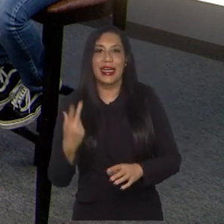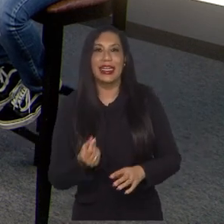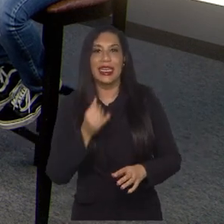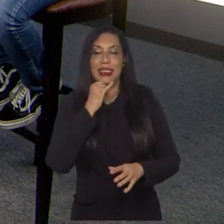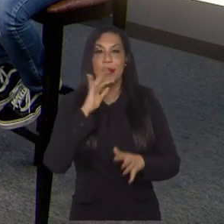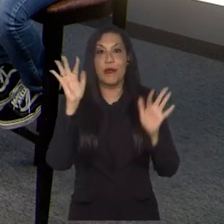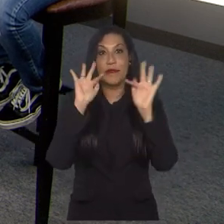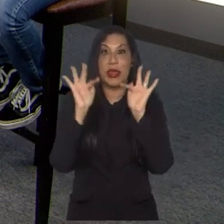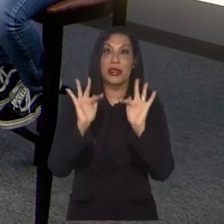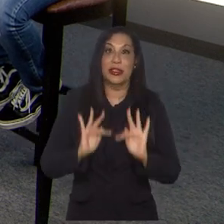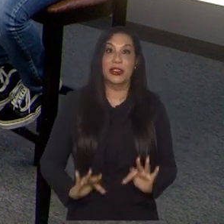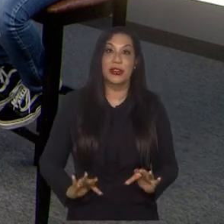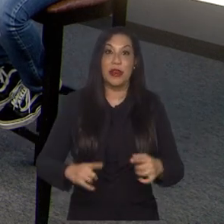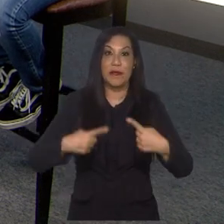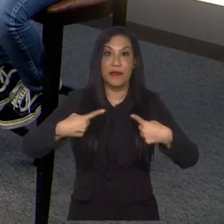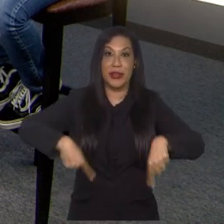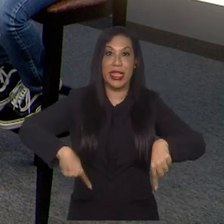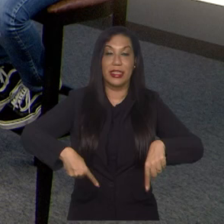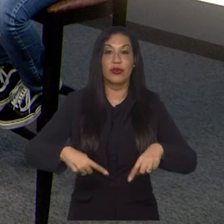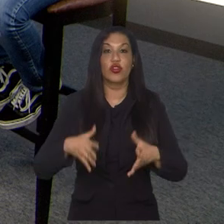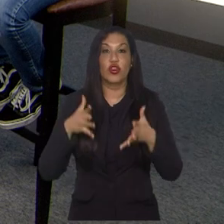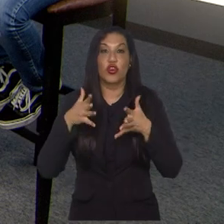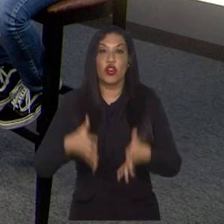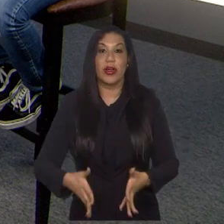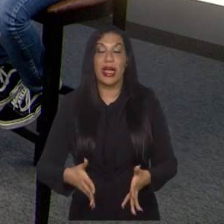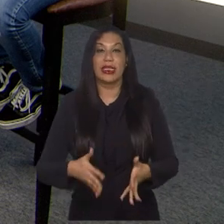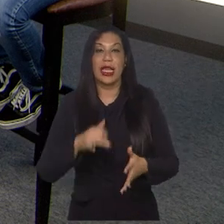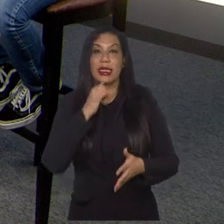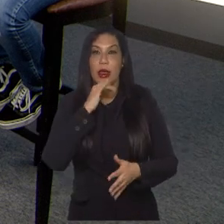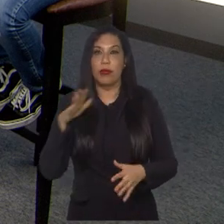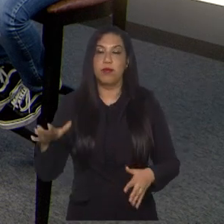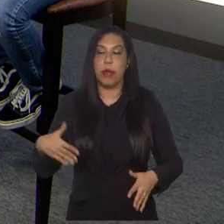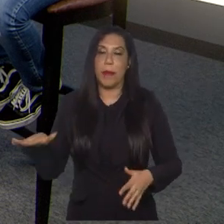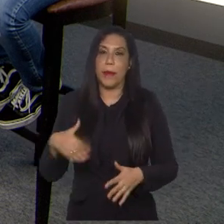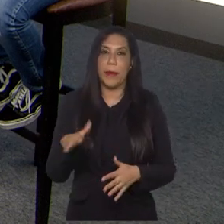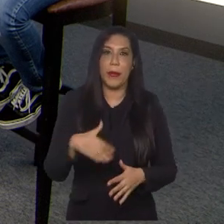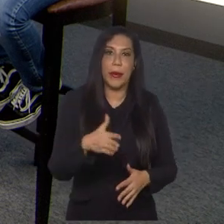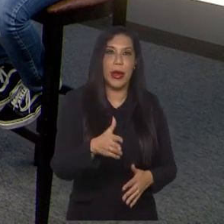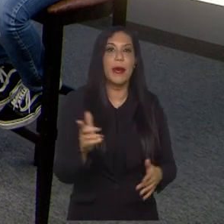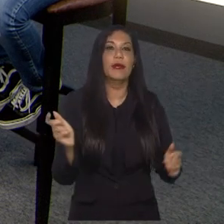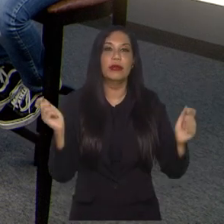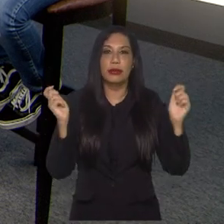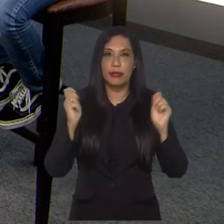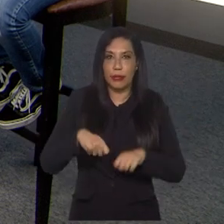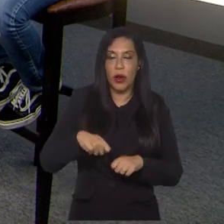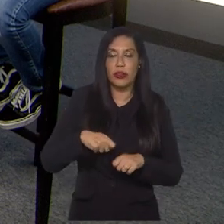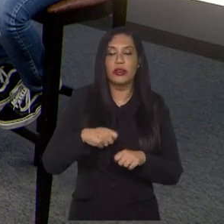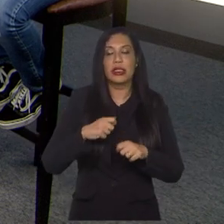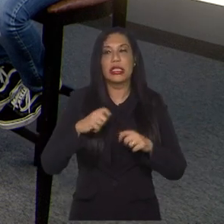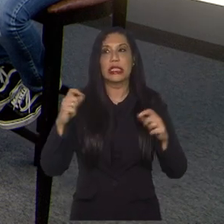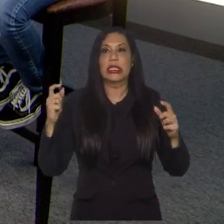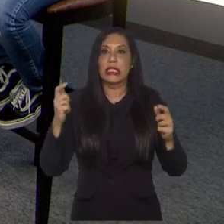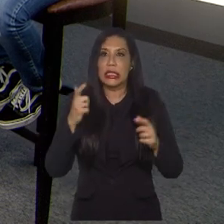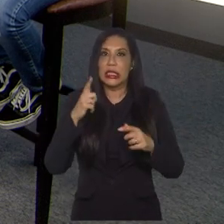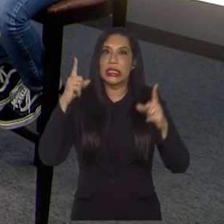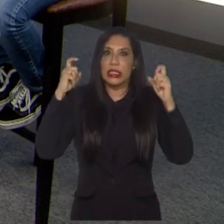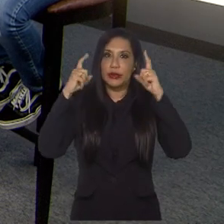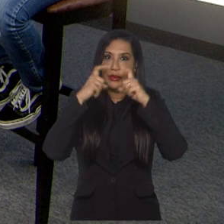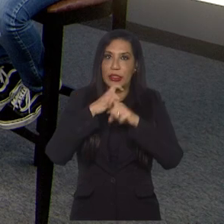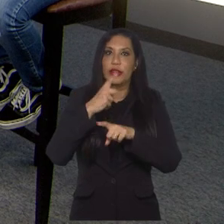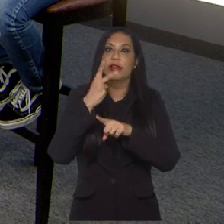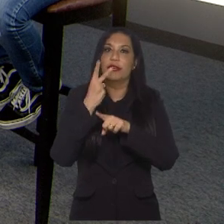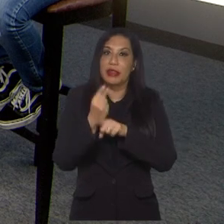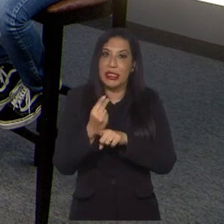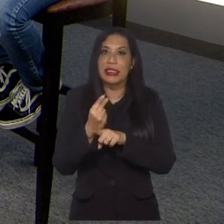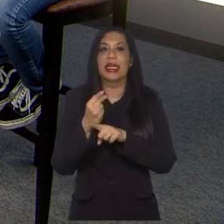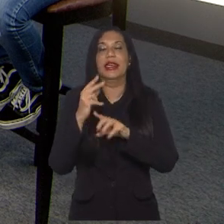muito feliz. Tá? E futebol é jogado. O futebol é bola rolando. Uhum. Dá pra gente bater de frente. Com dificuldade. Eu acho que é